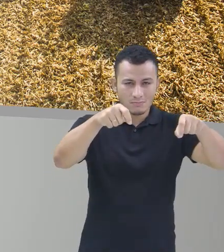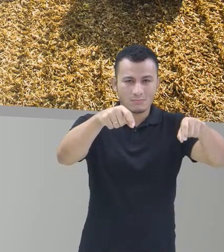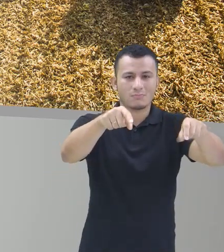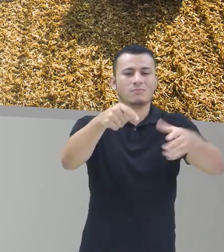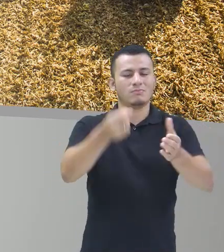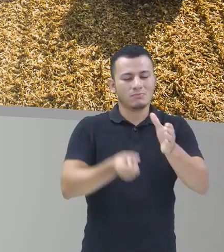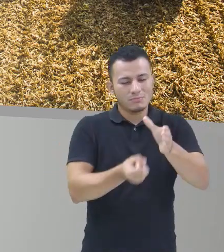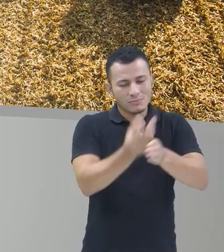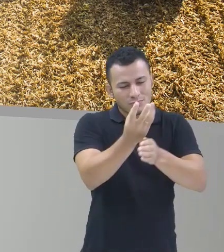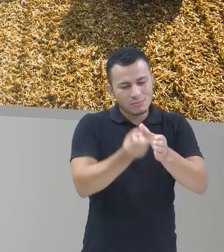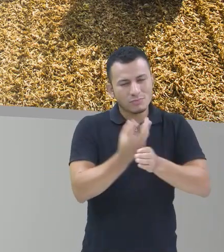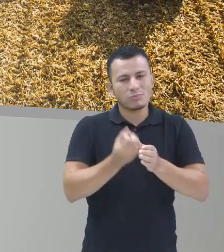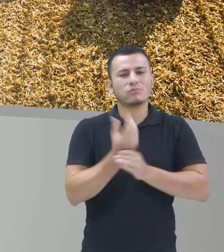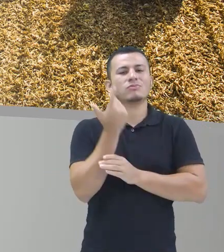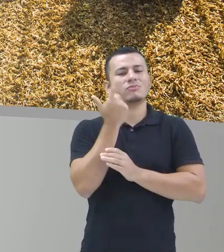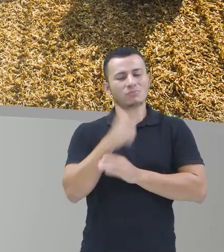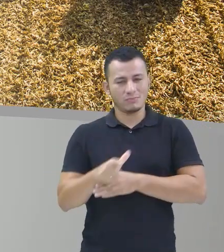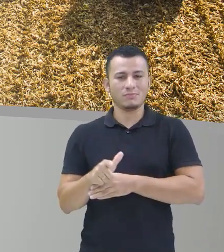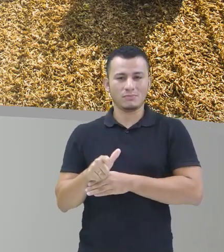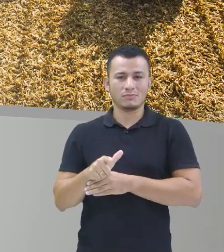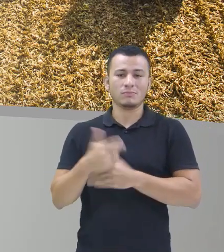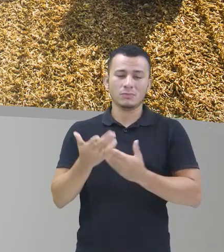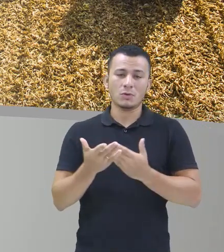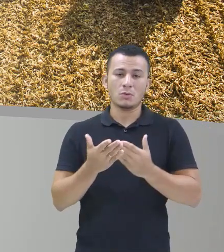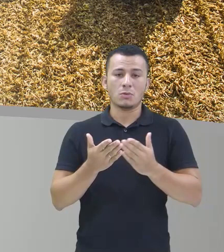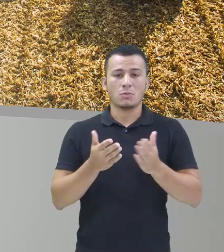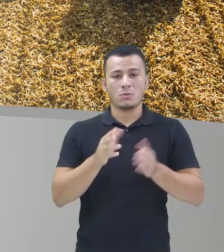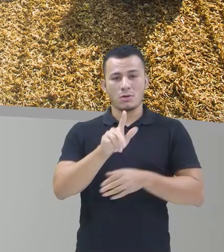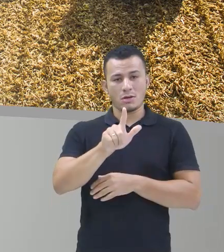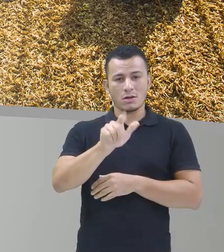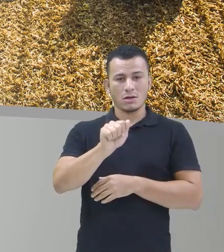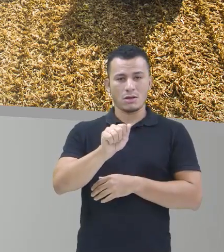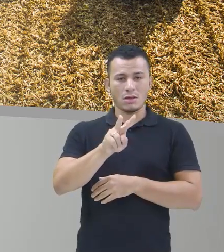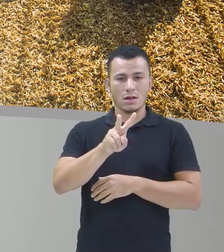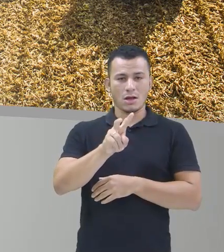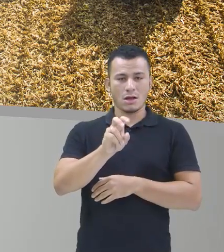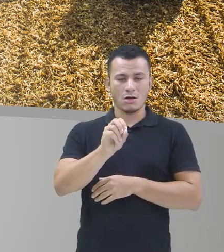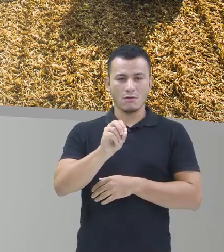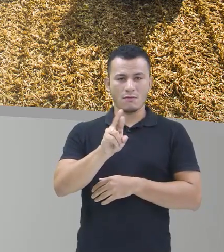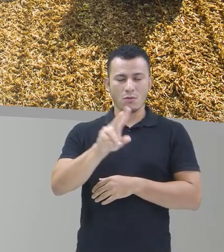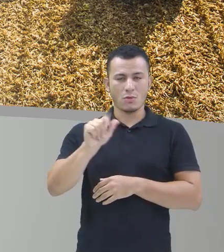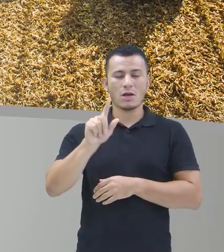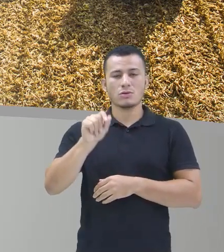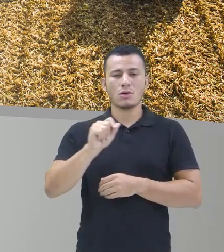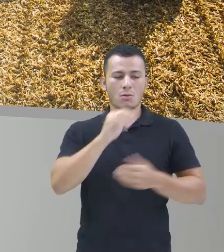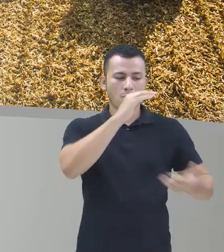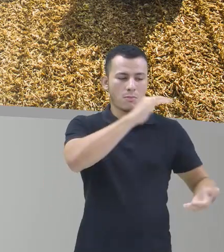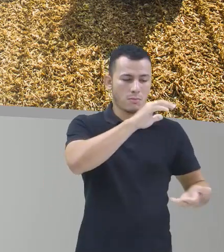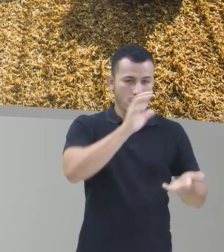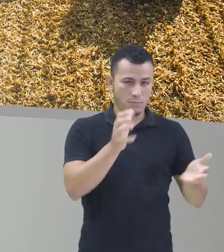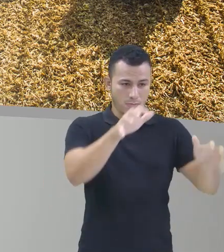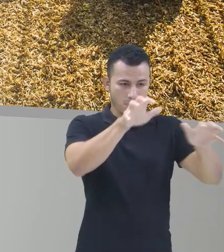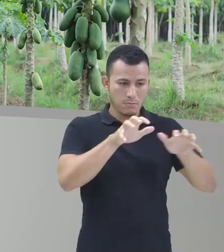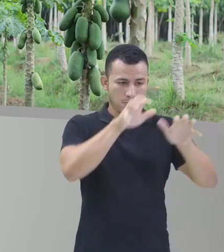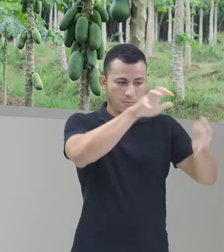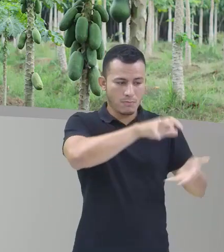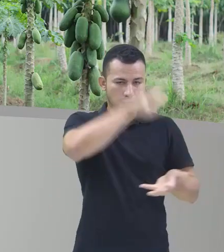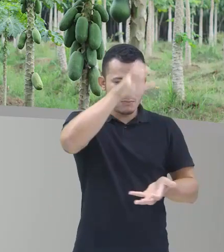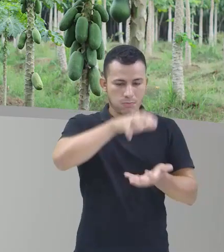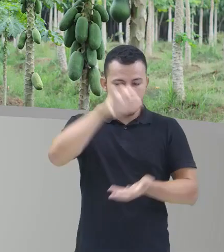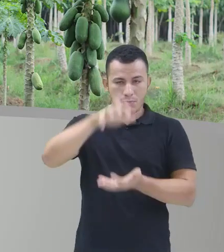colheita. Então, na lavoura temporária, só retiramos uma safra. Agora vamos para a